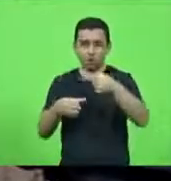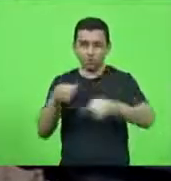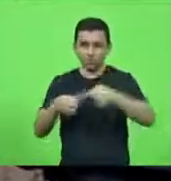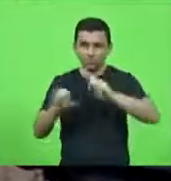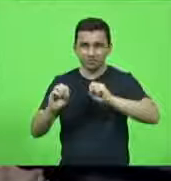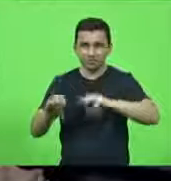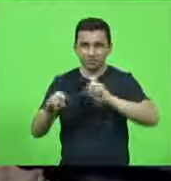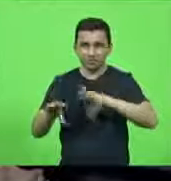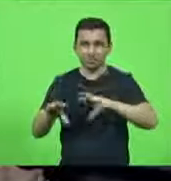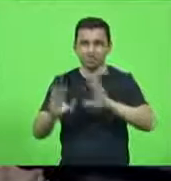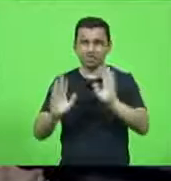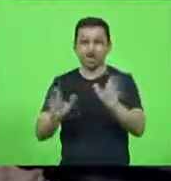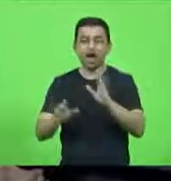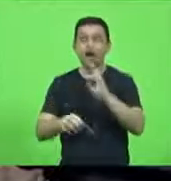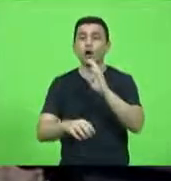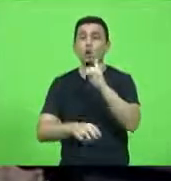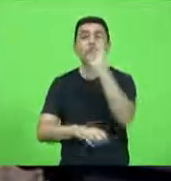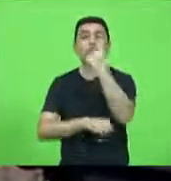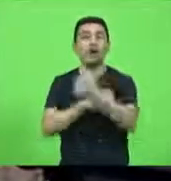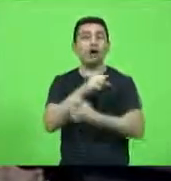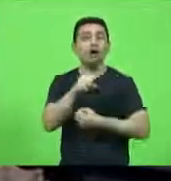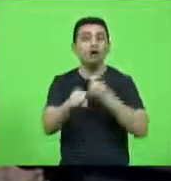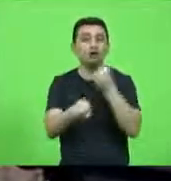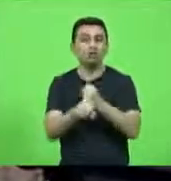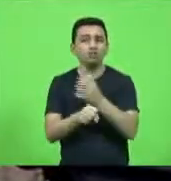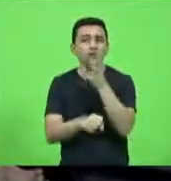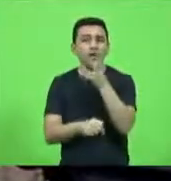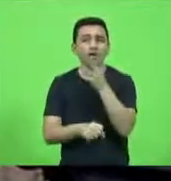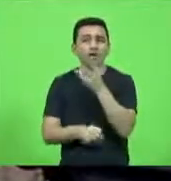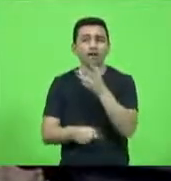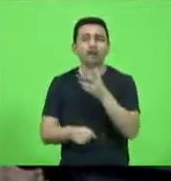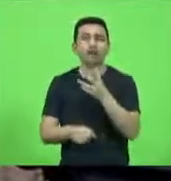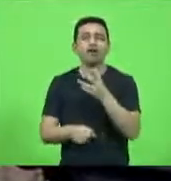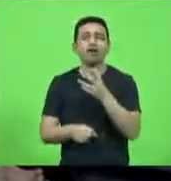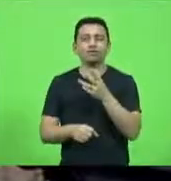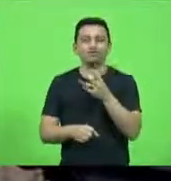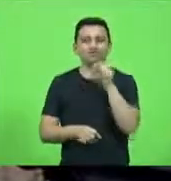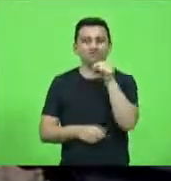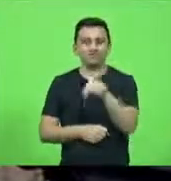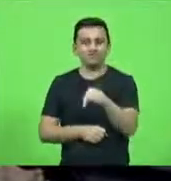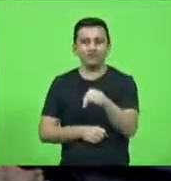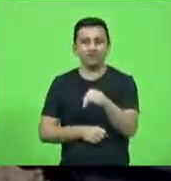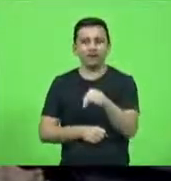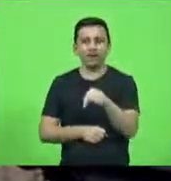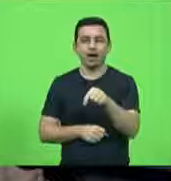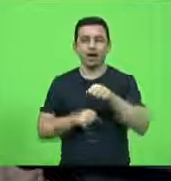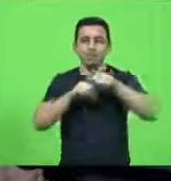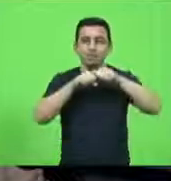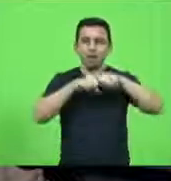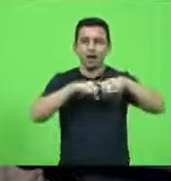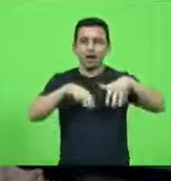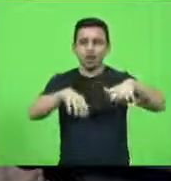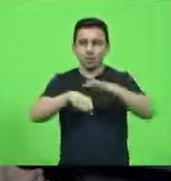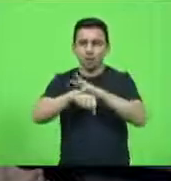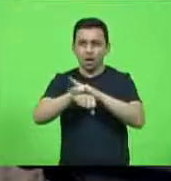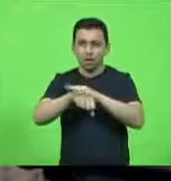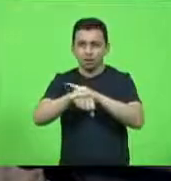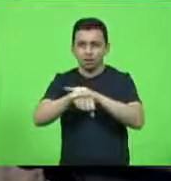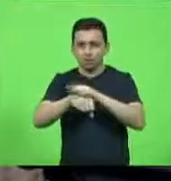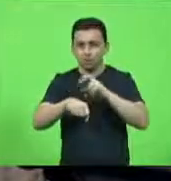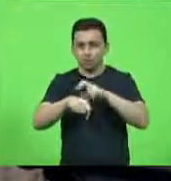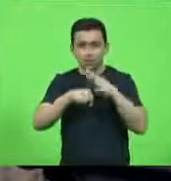tinha um ano já proposto, quase. Quando ele foi para a Comissão de Educação, a pandemia não tinha começado.